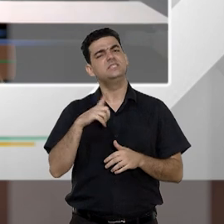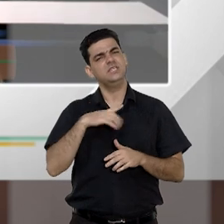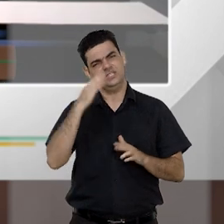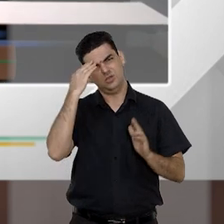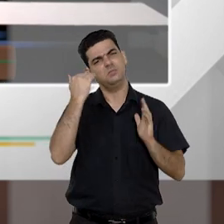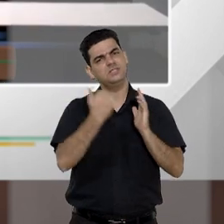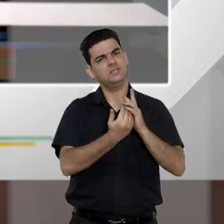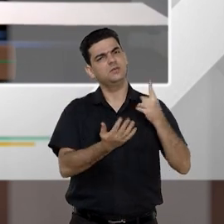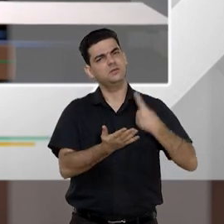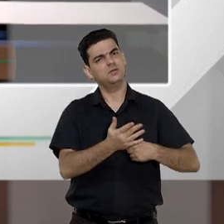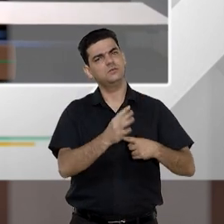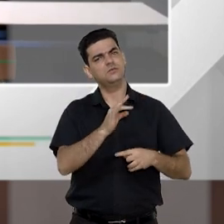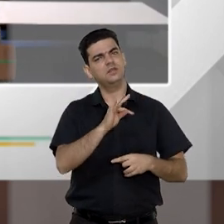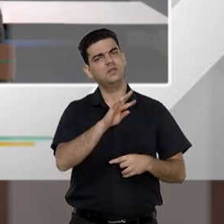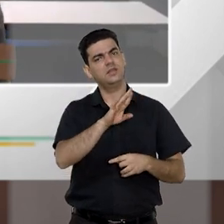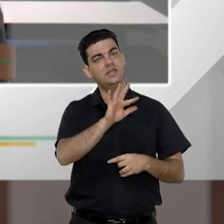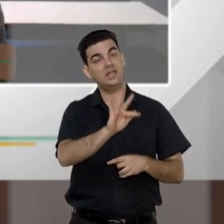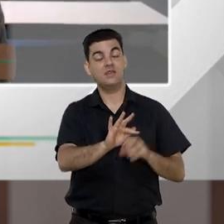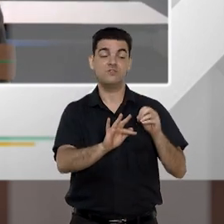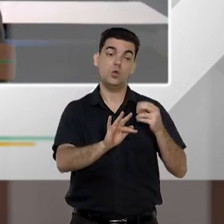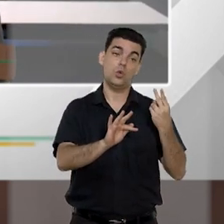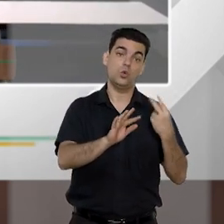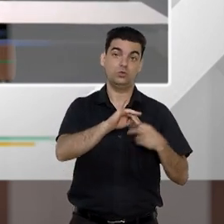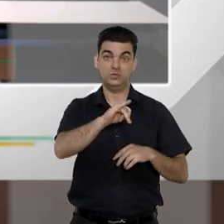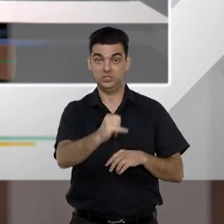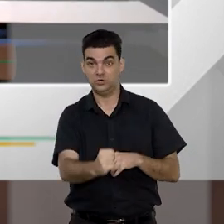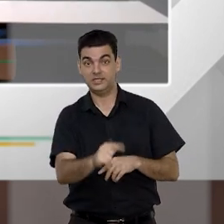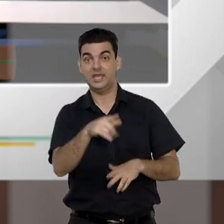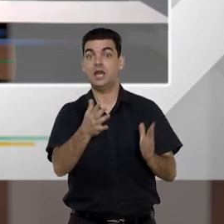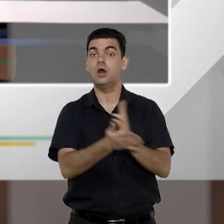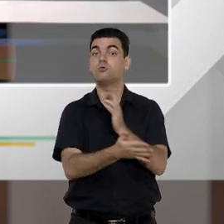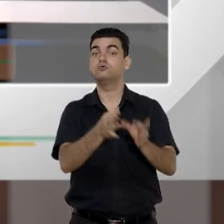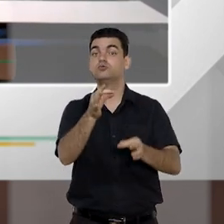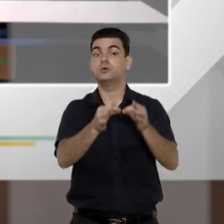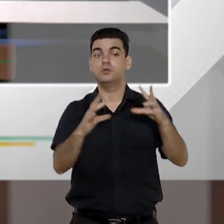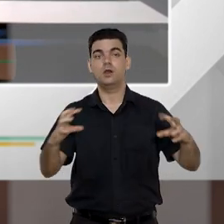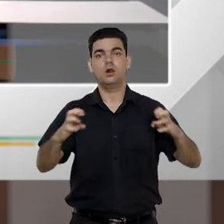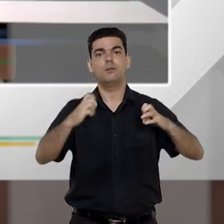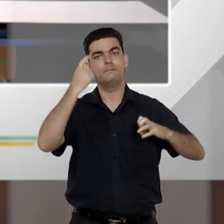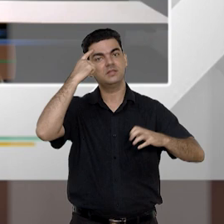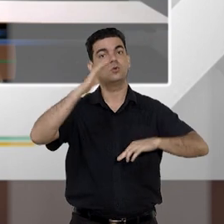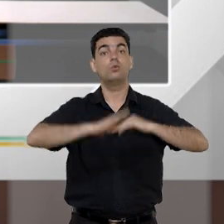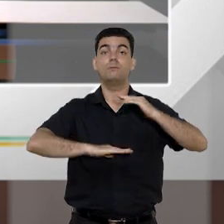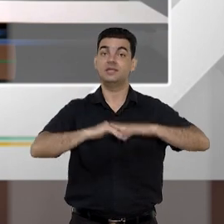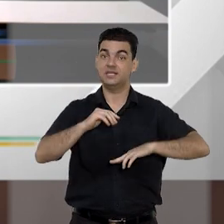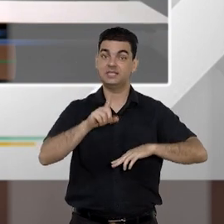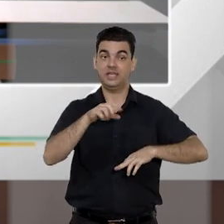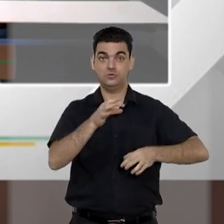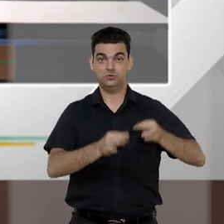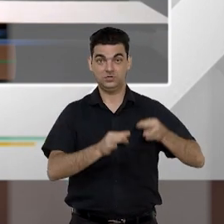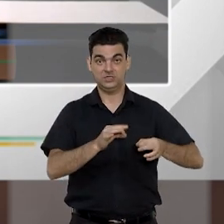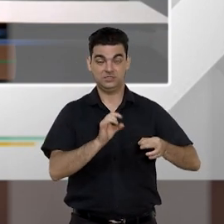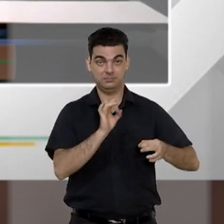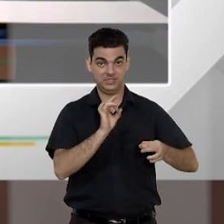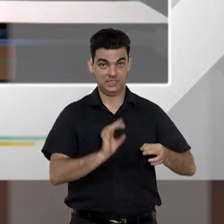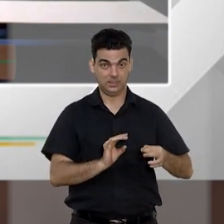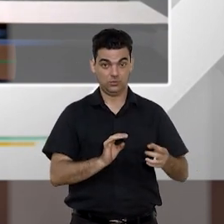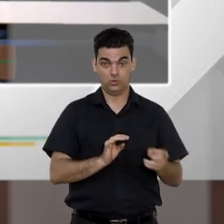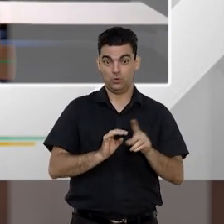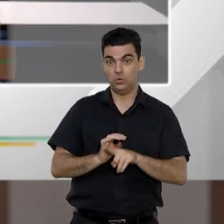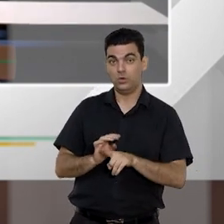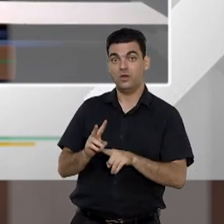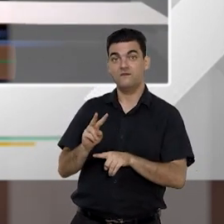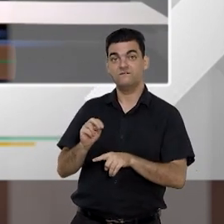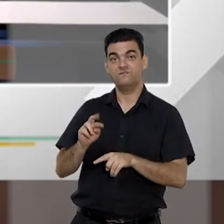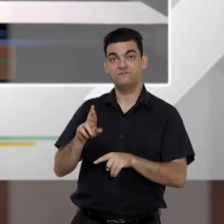já existia a obediência ao acordo do TRF ou do TJ no julgamento de conflitos de competência, né, entre juízes de